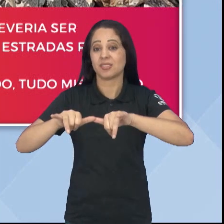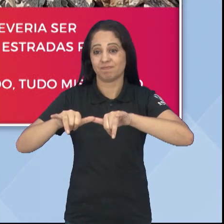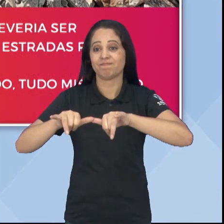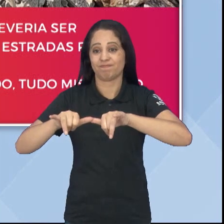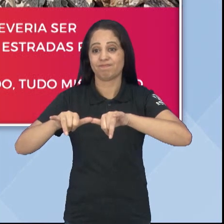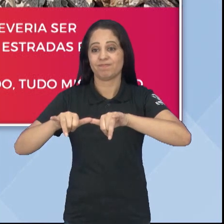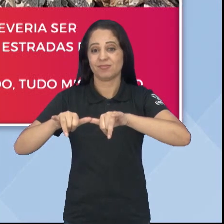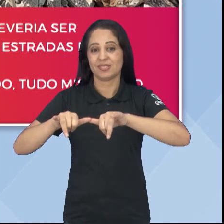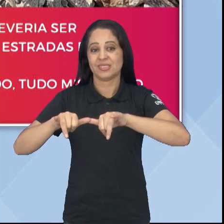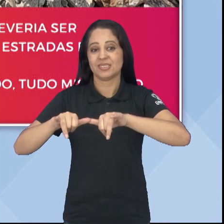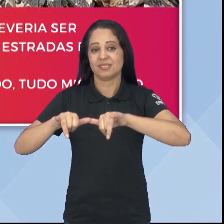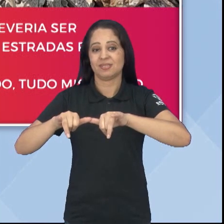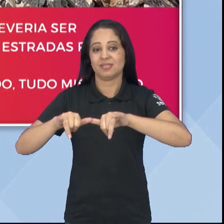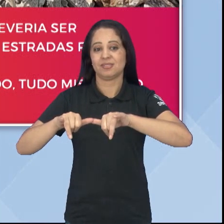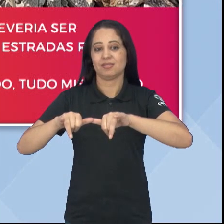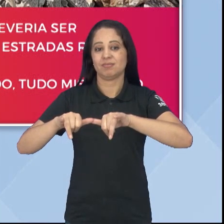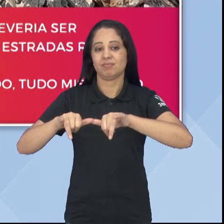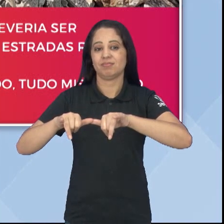ser,